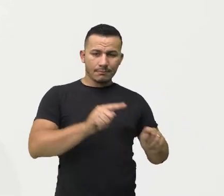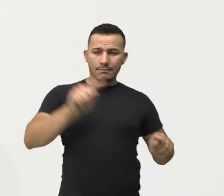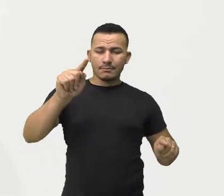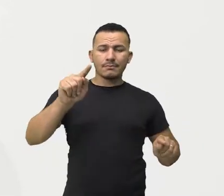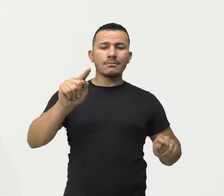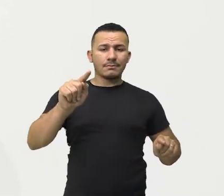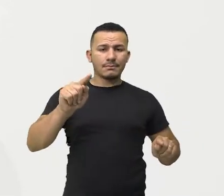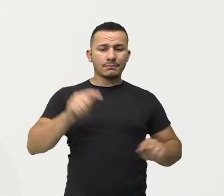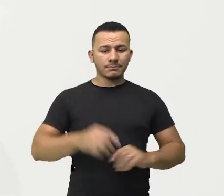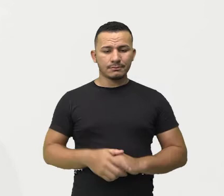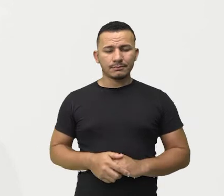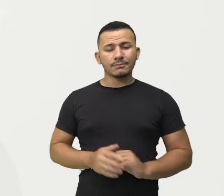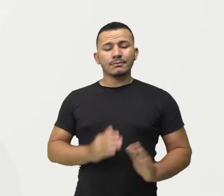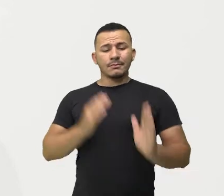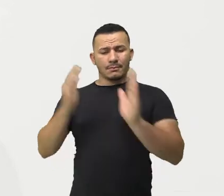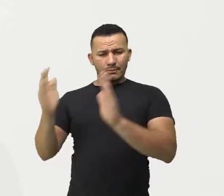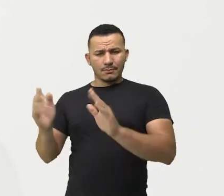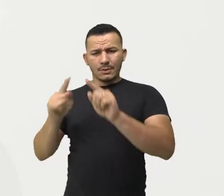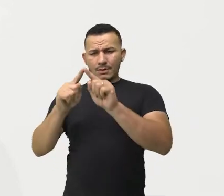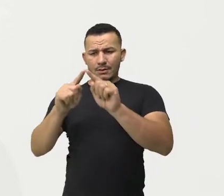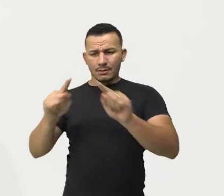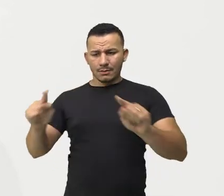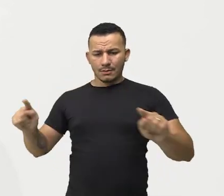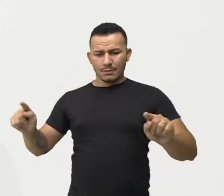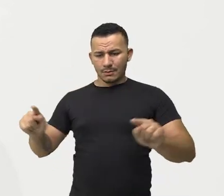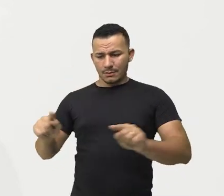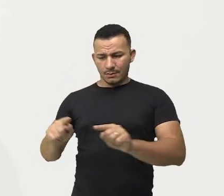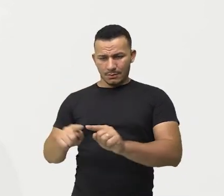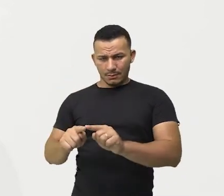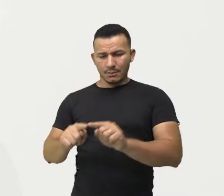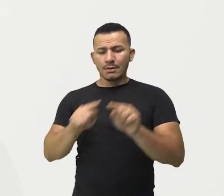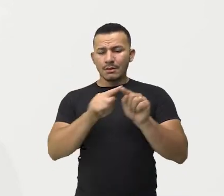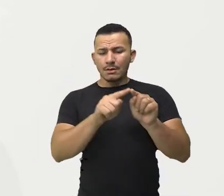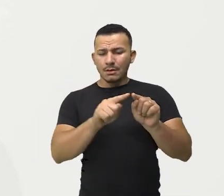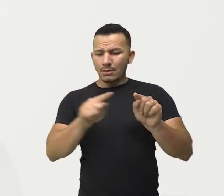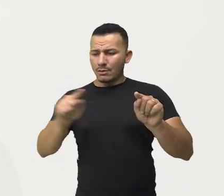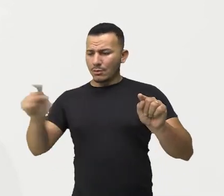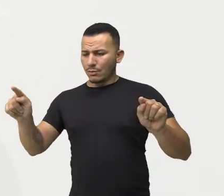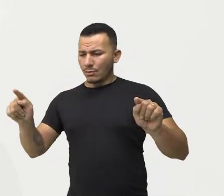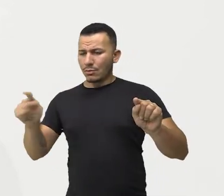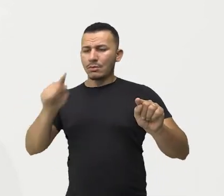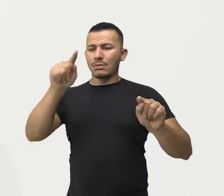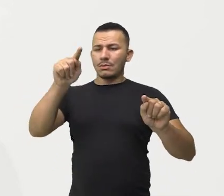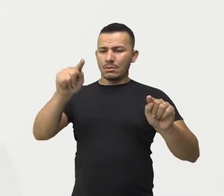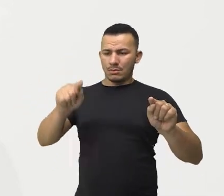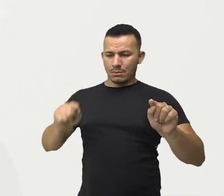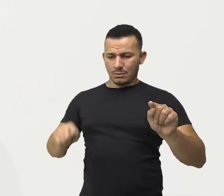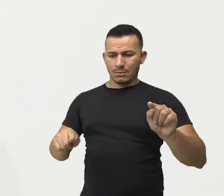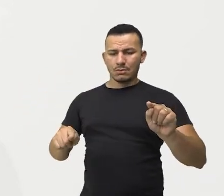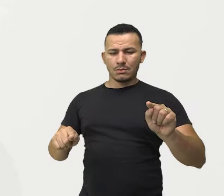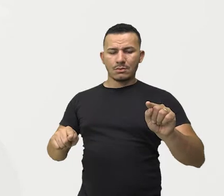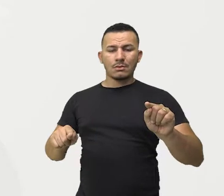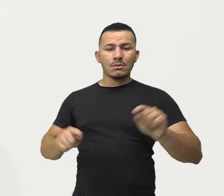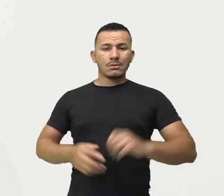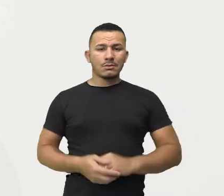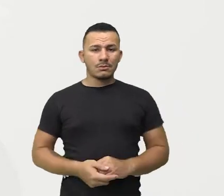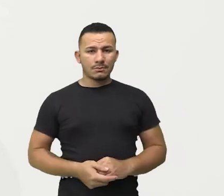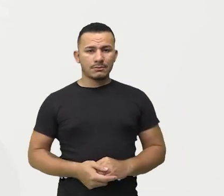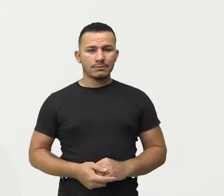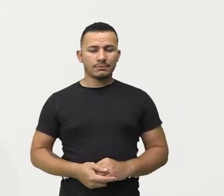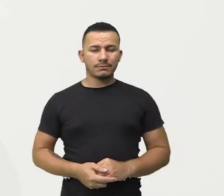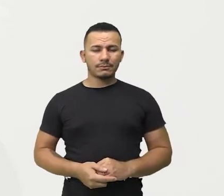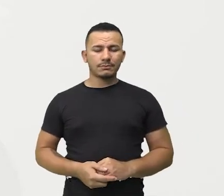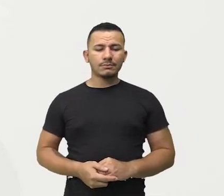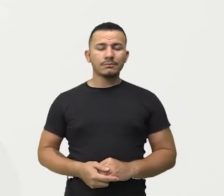certo? Aqui no losango, poderia traçar aqui, poderia traçar também aqui,